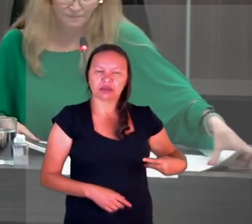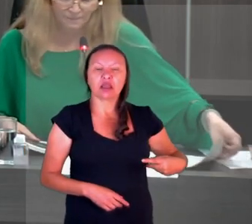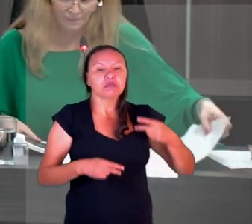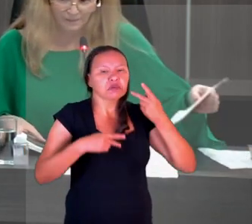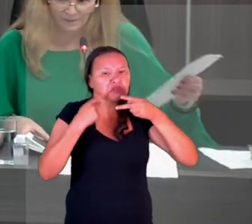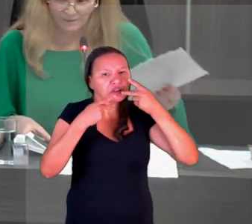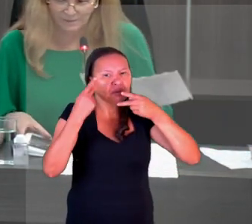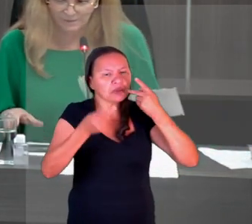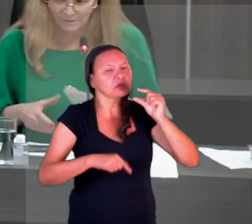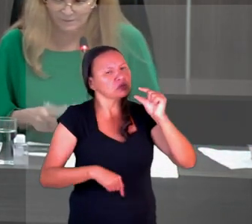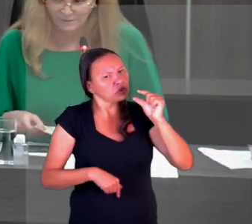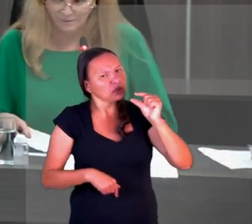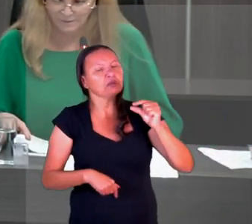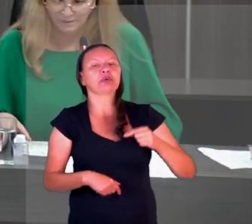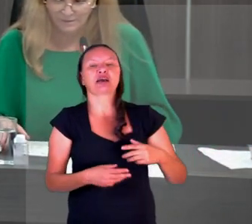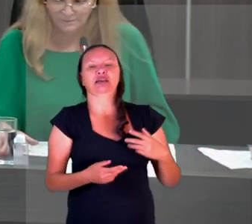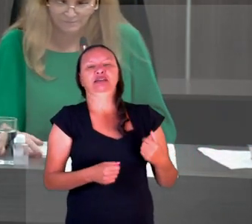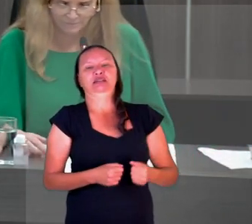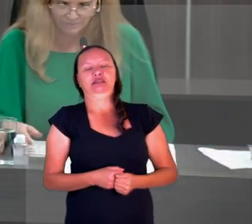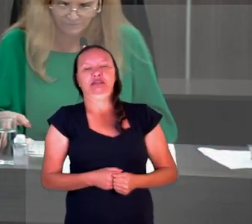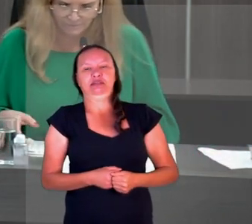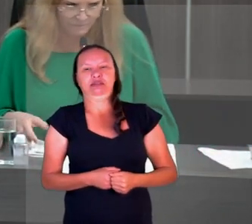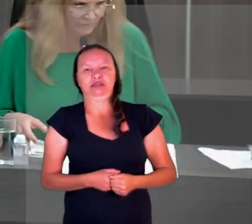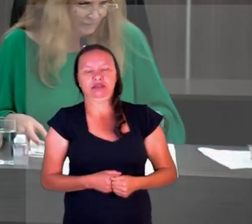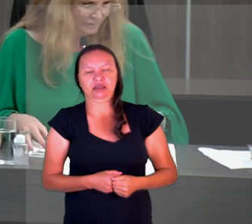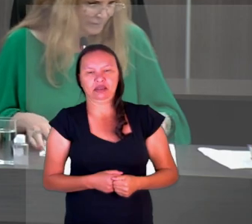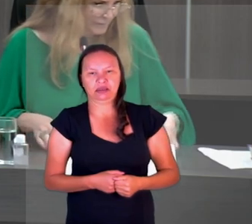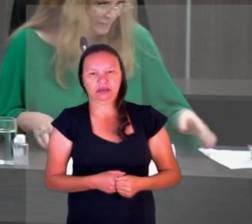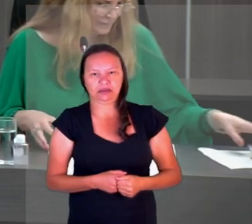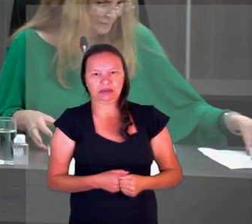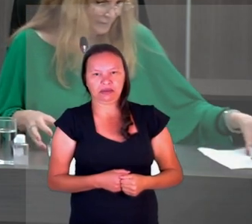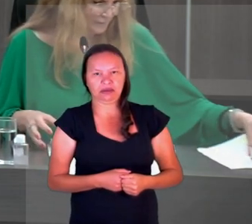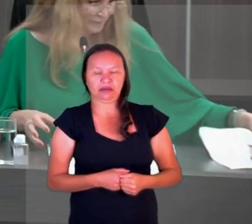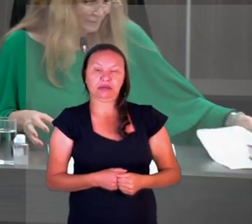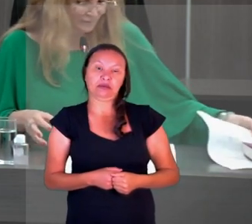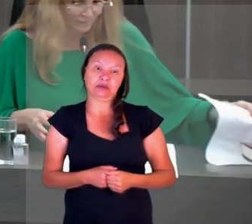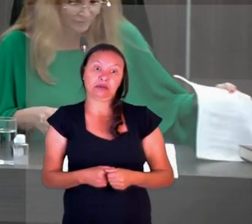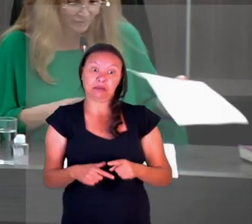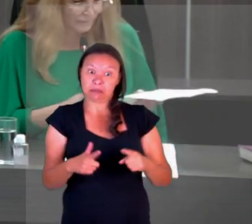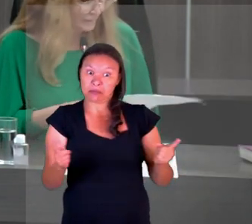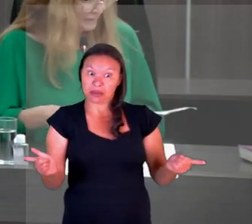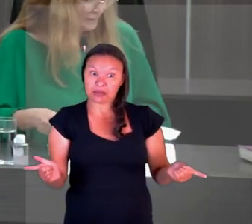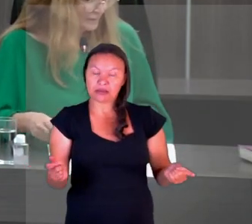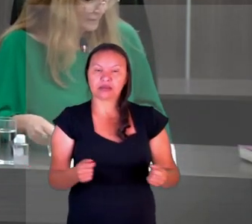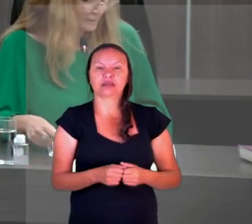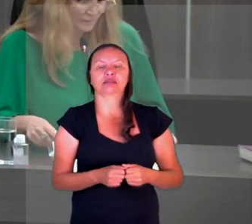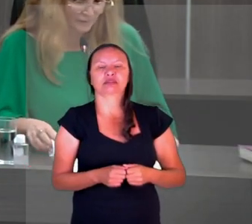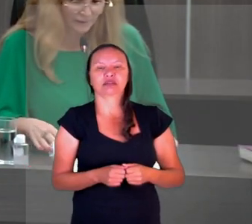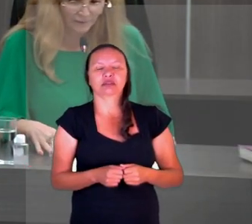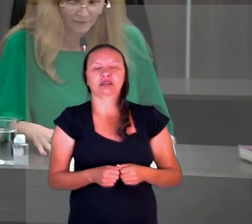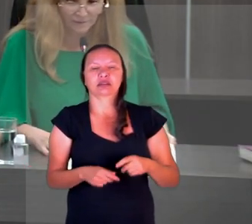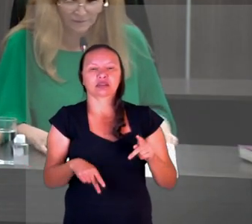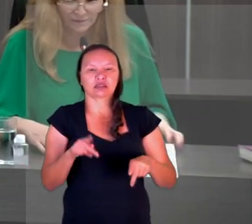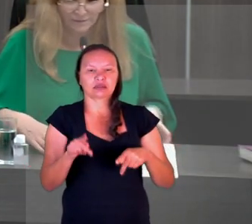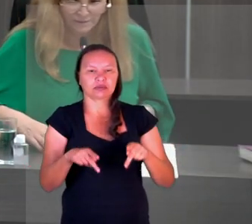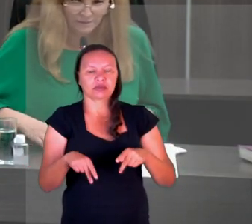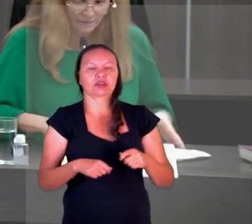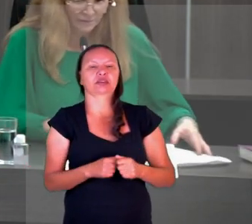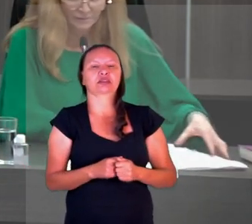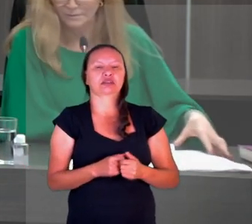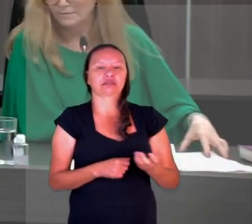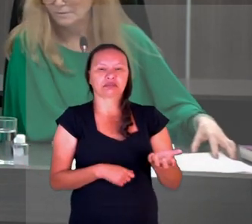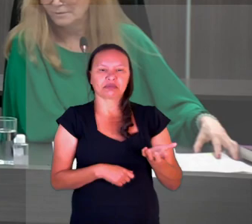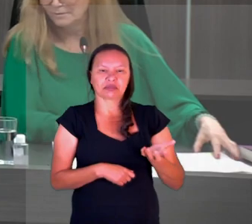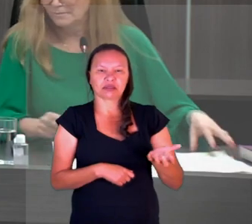mais a atuação ministerial que é muito o que a gente aliás é mais o que a gente quer mas também sem